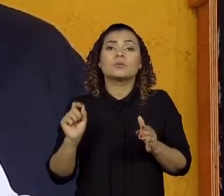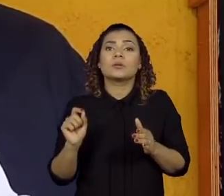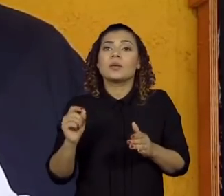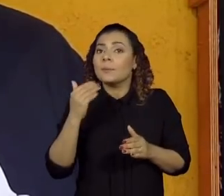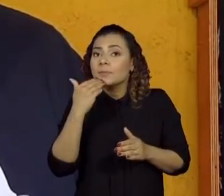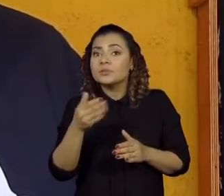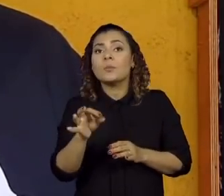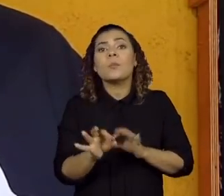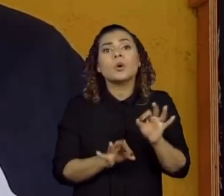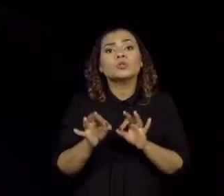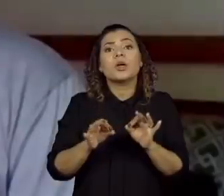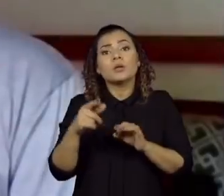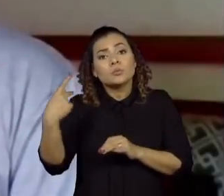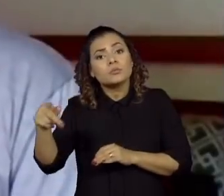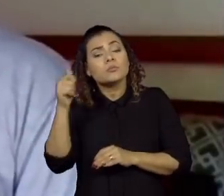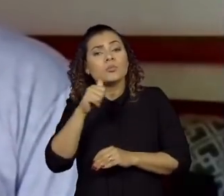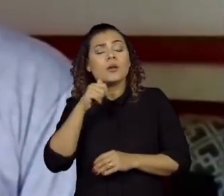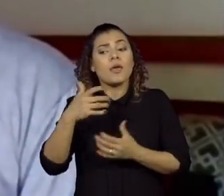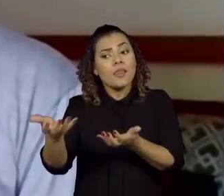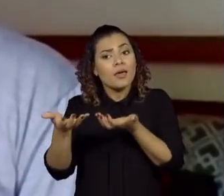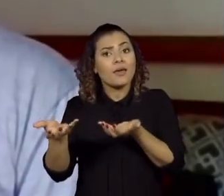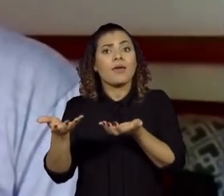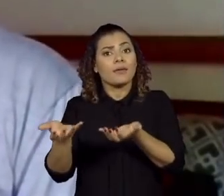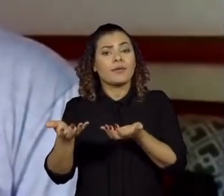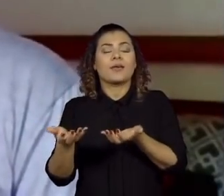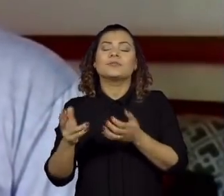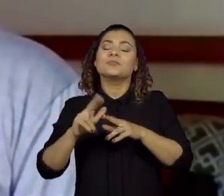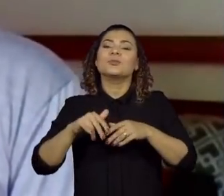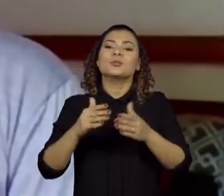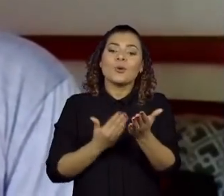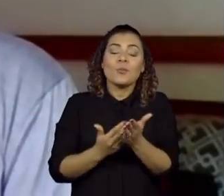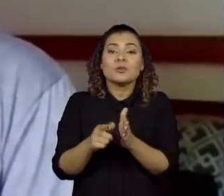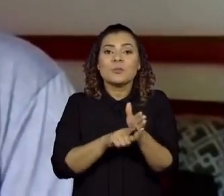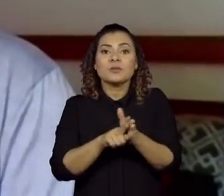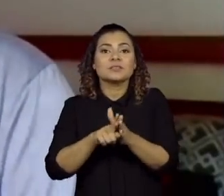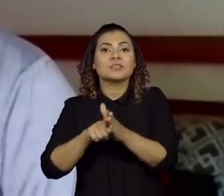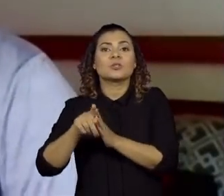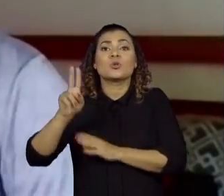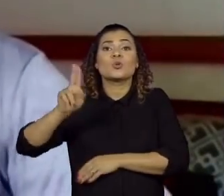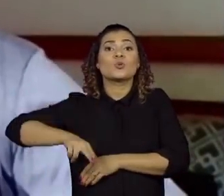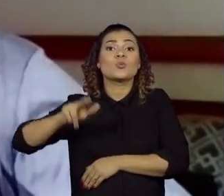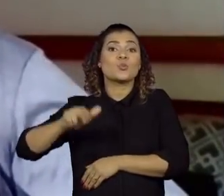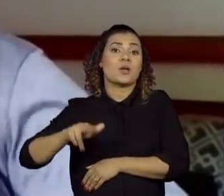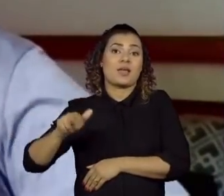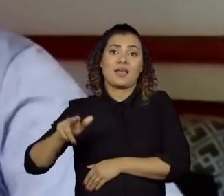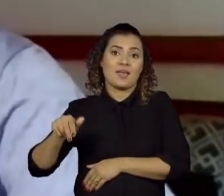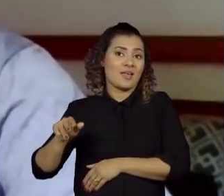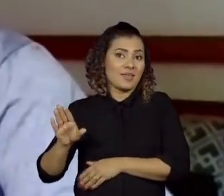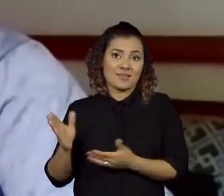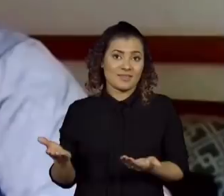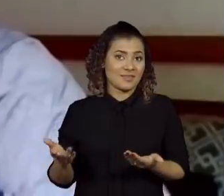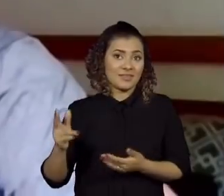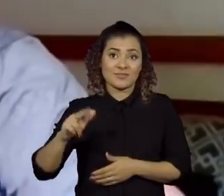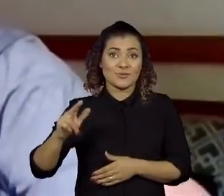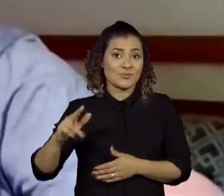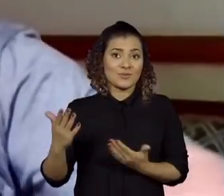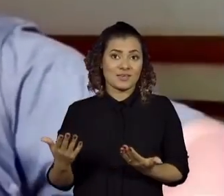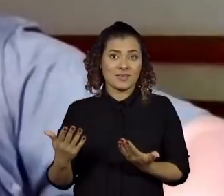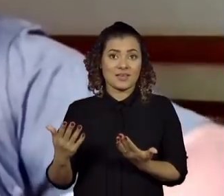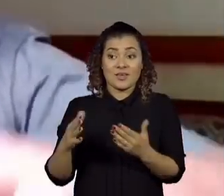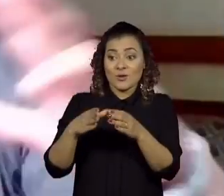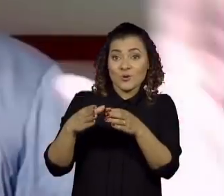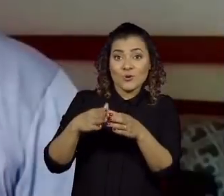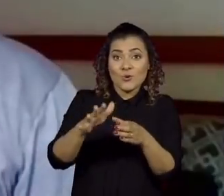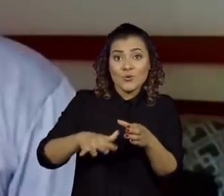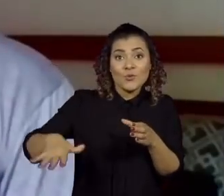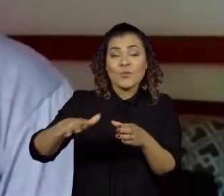projetos diretamente com elas. Segundo os pesquisadores, que nunca ia lá na frente, na Casa dos Baniwa, no